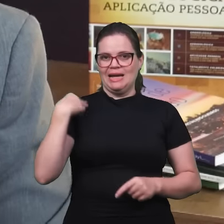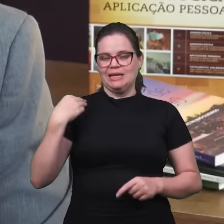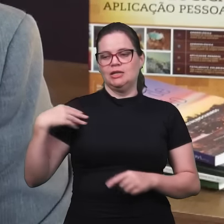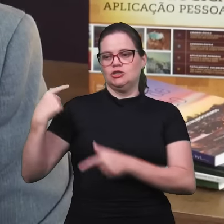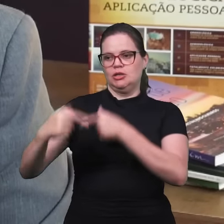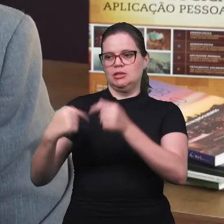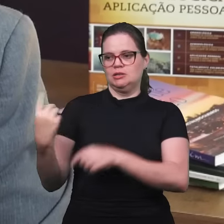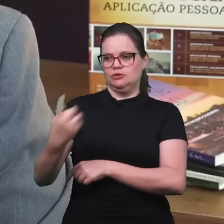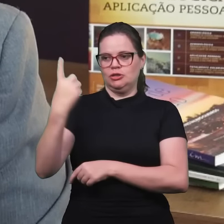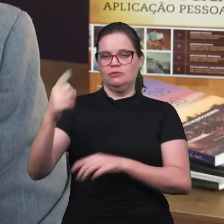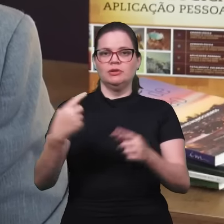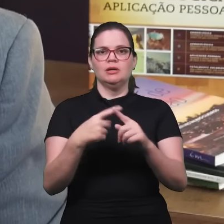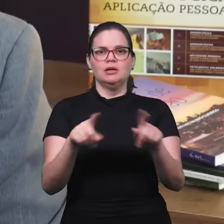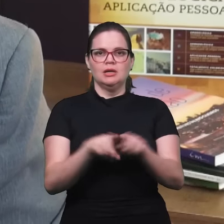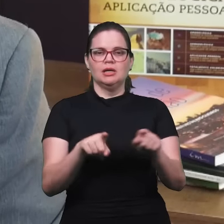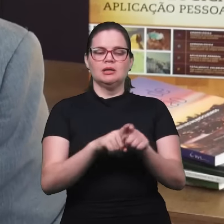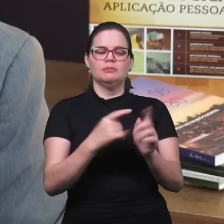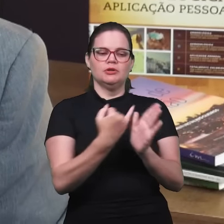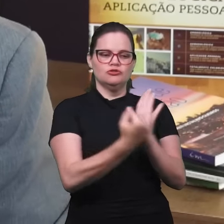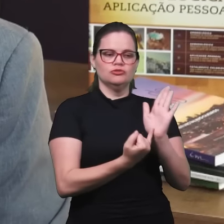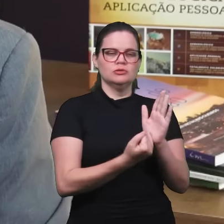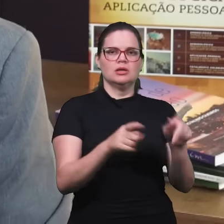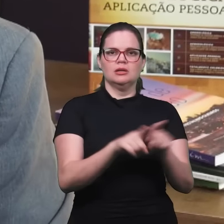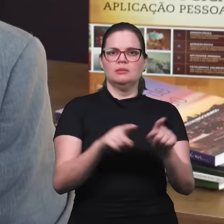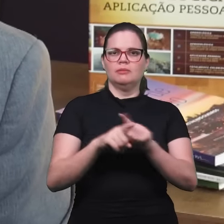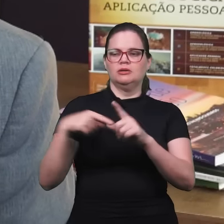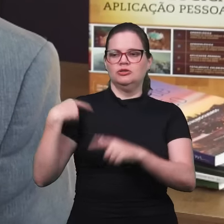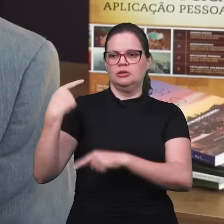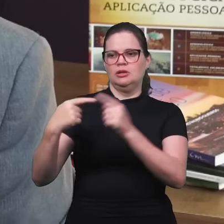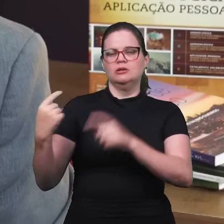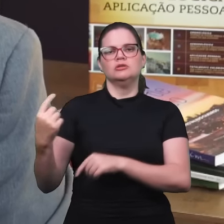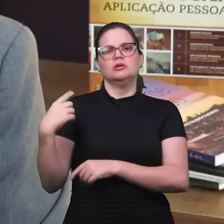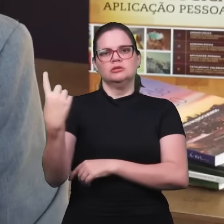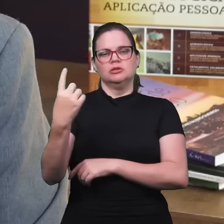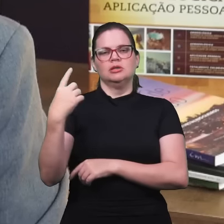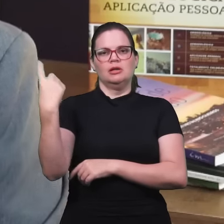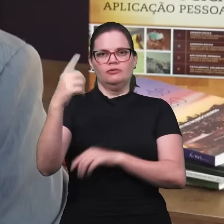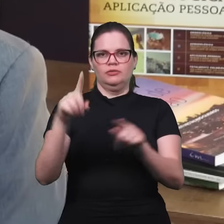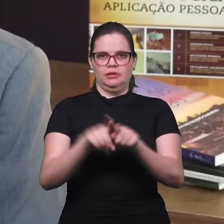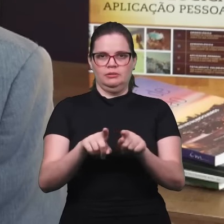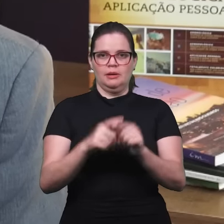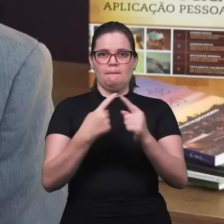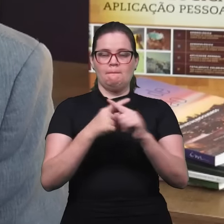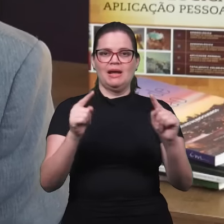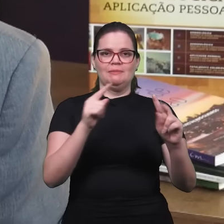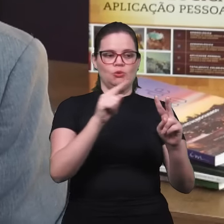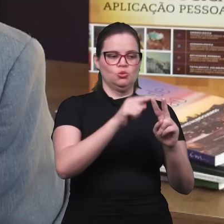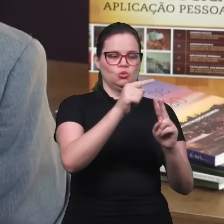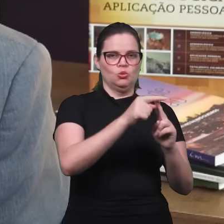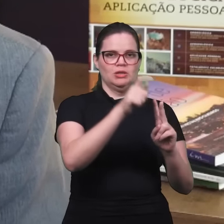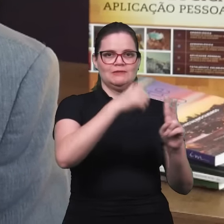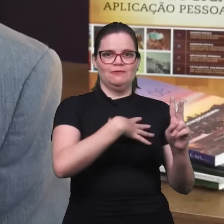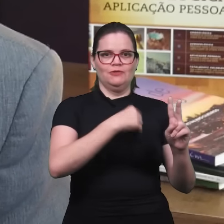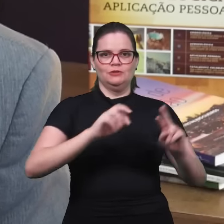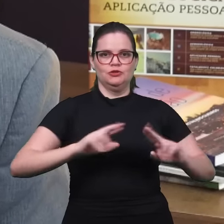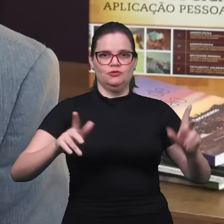duas linhagens diferentes, né? Sim. Por Natã, que foi um filho de Davi, e por Salomão, que foi também filho de Davi, que foi o rei de